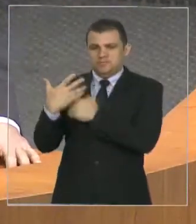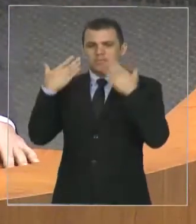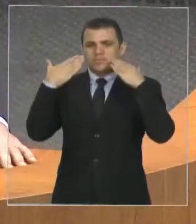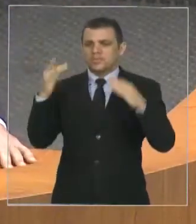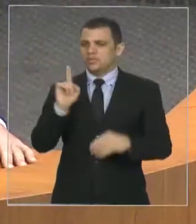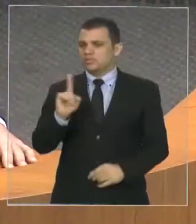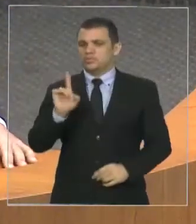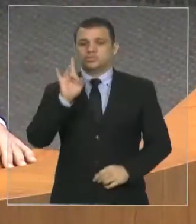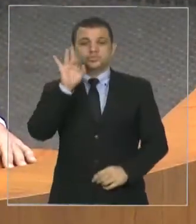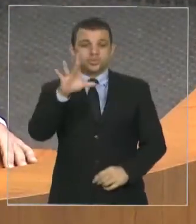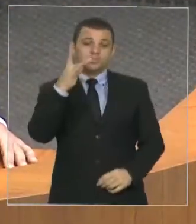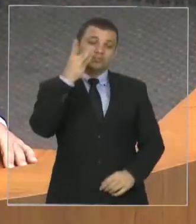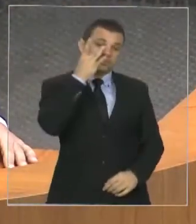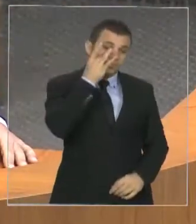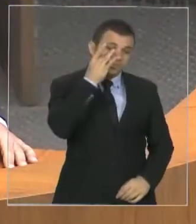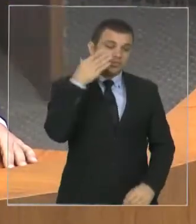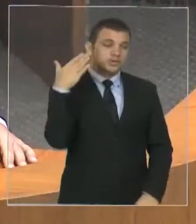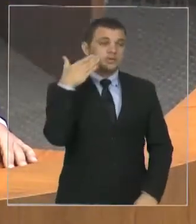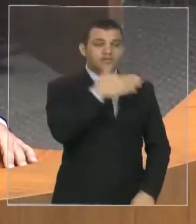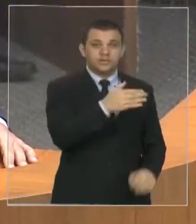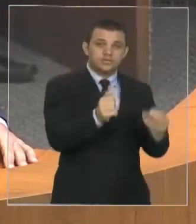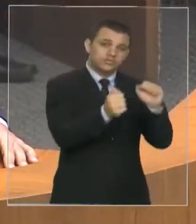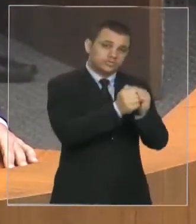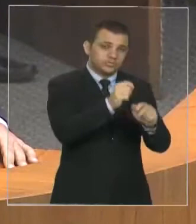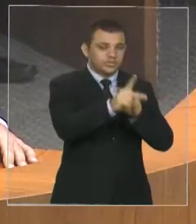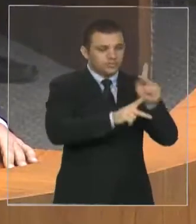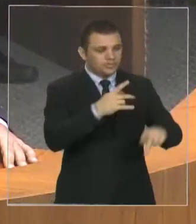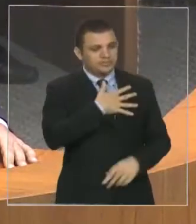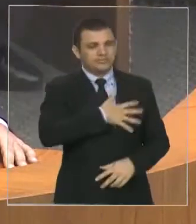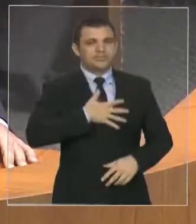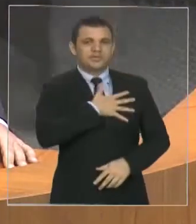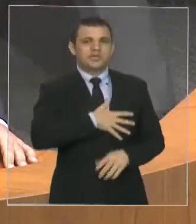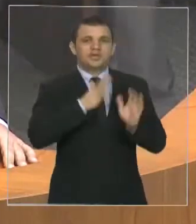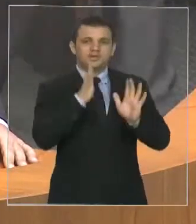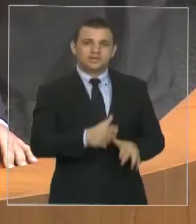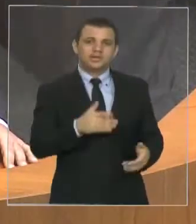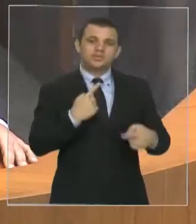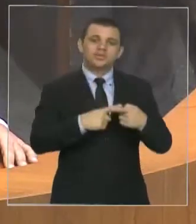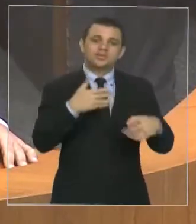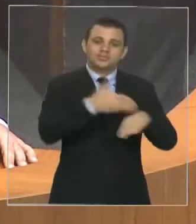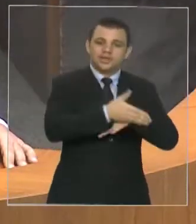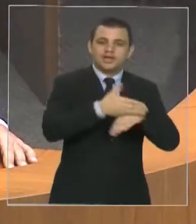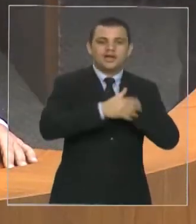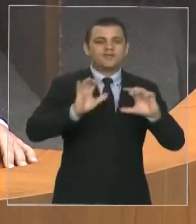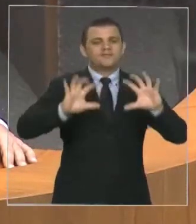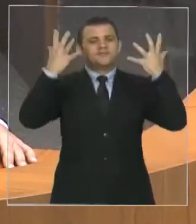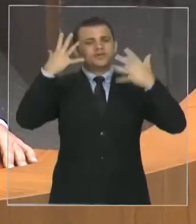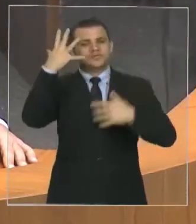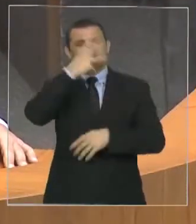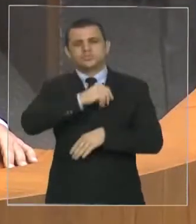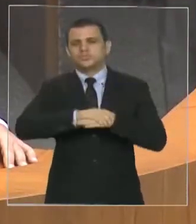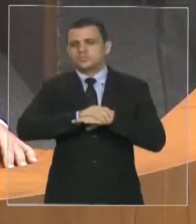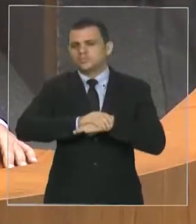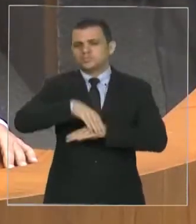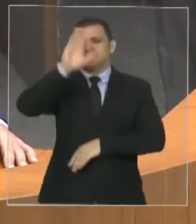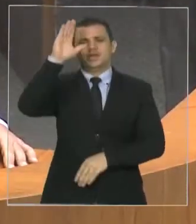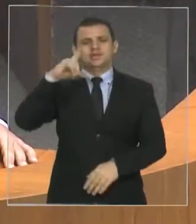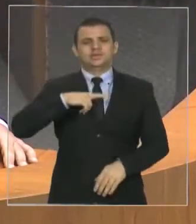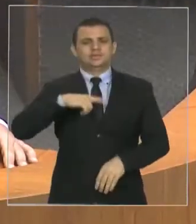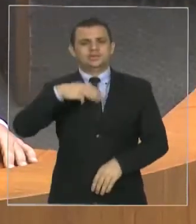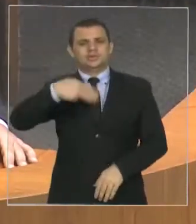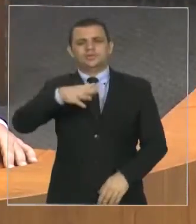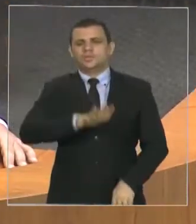presença, o deleite de estar junto com o povo, participando da festa mais bonita que nós temos no Maranhão e